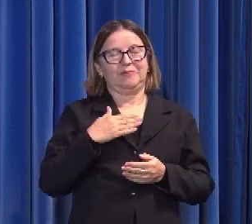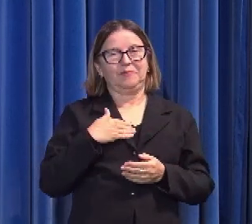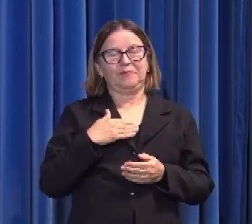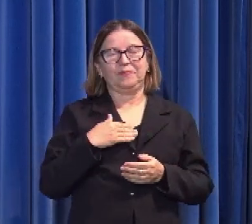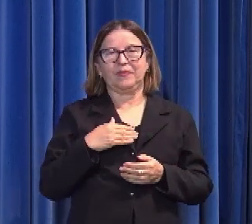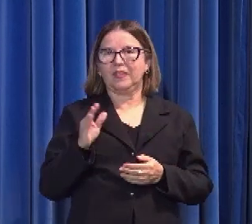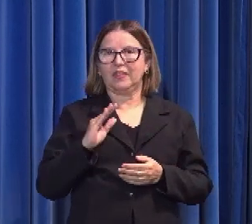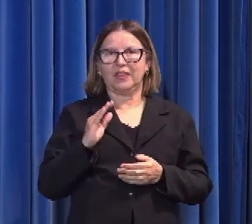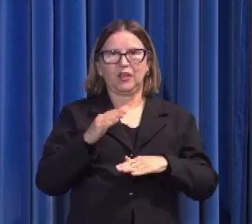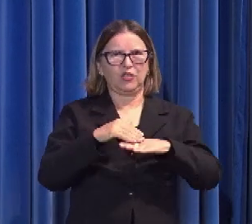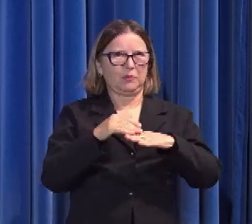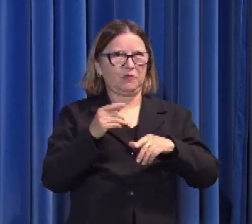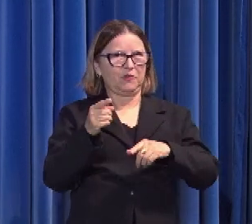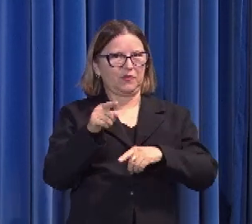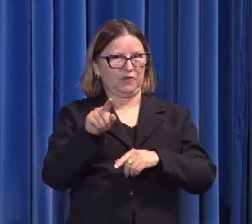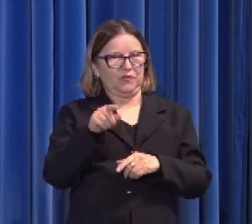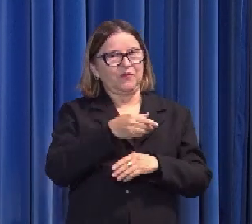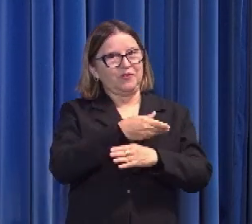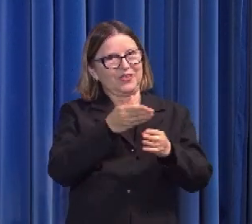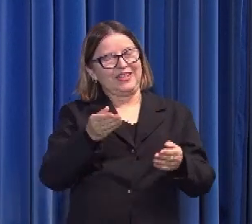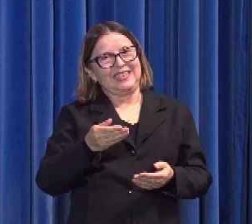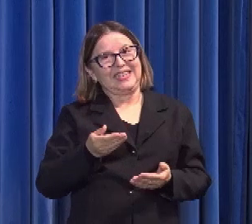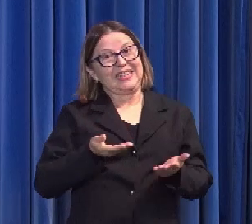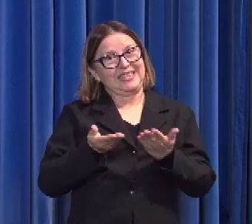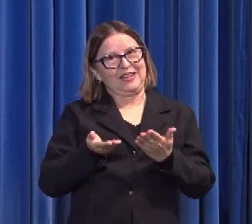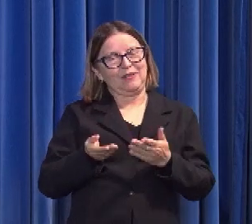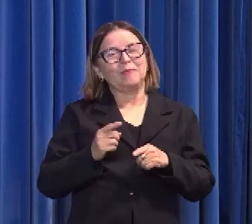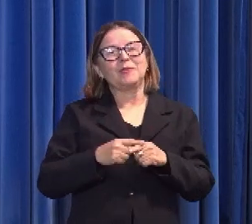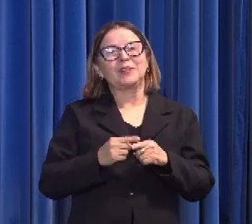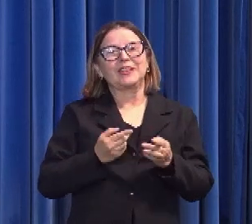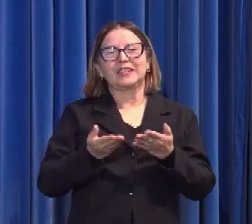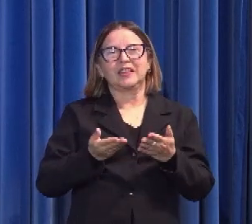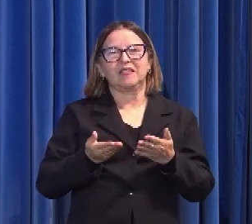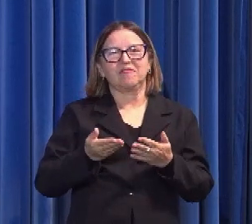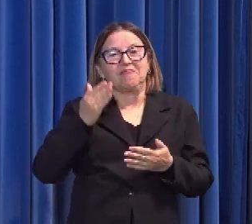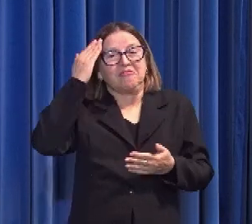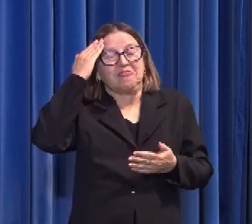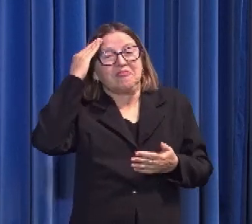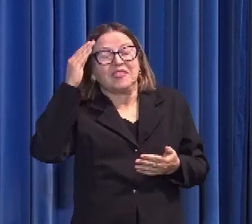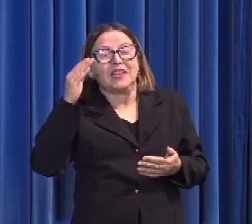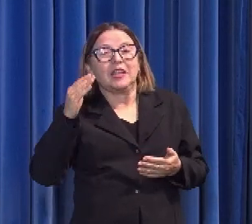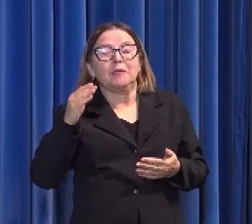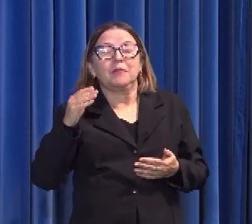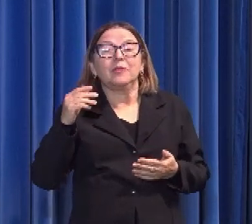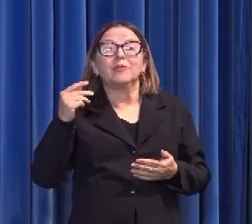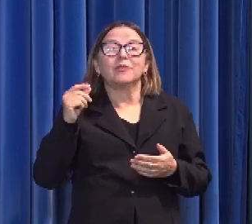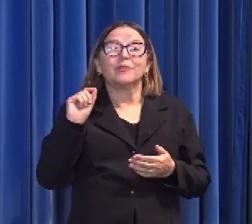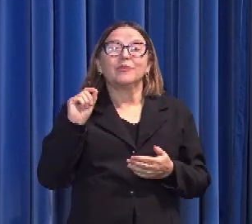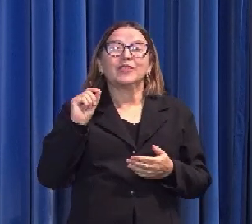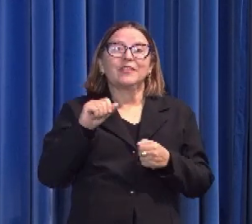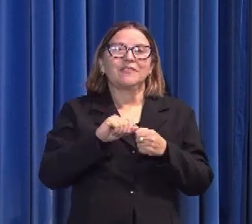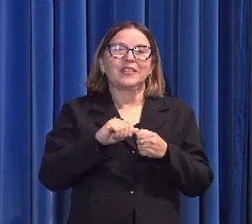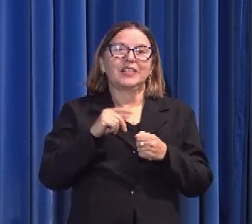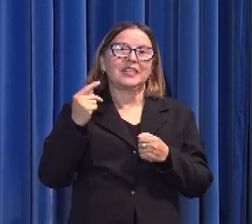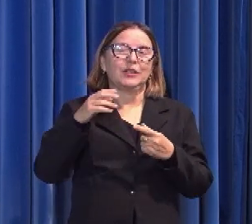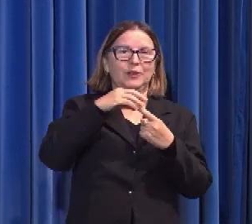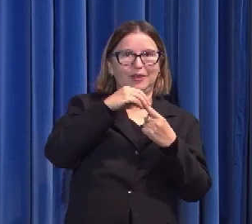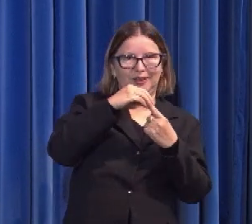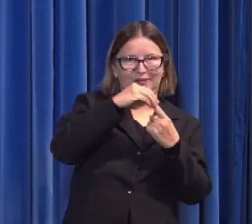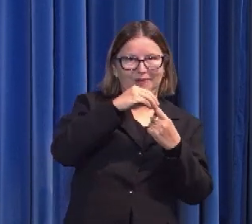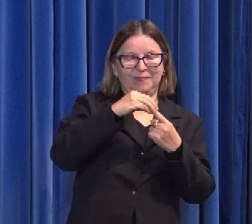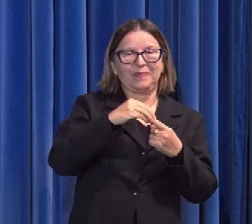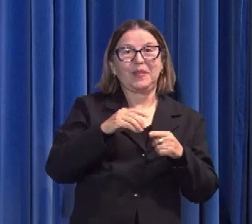servos porque o servo nada sabe o que faz o seu senhor mas tenho-vos chamado amigos